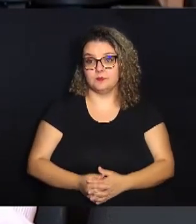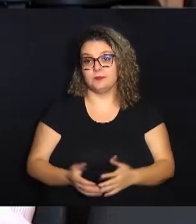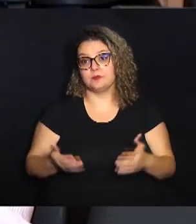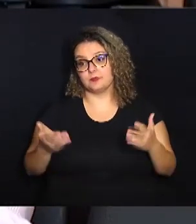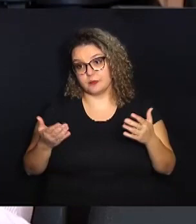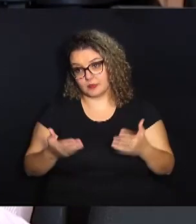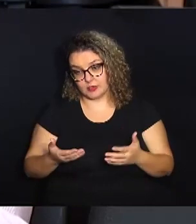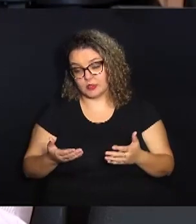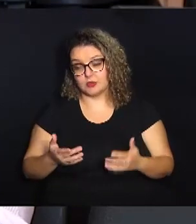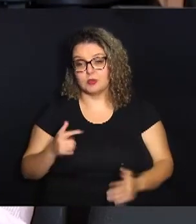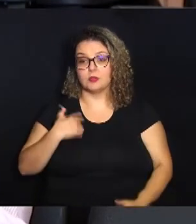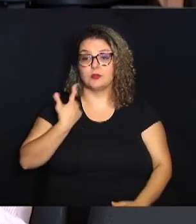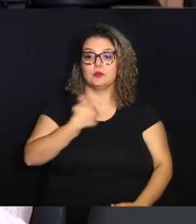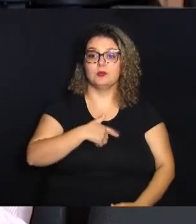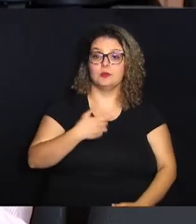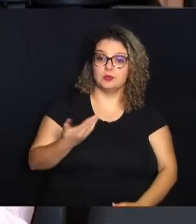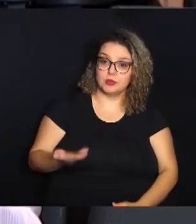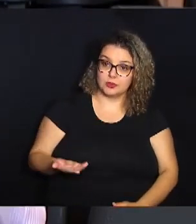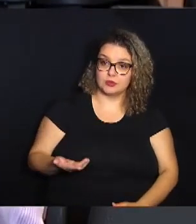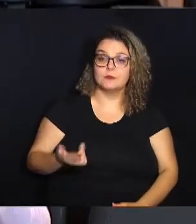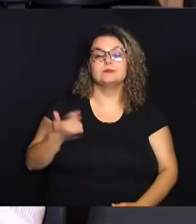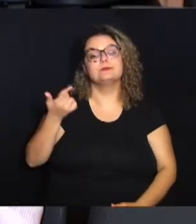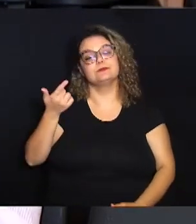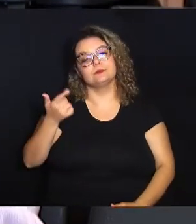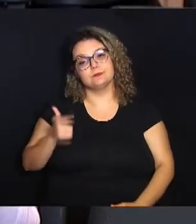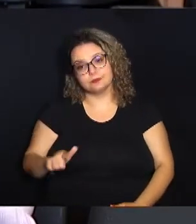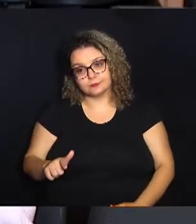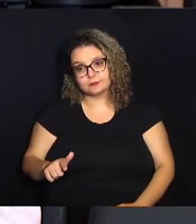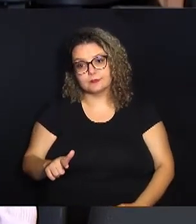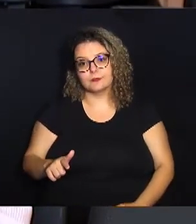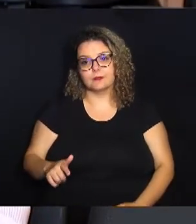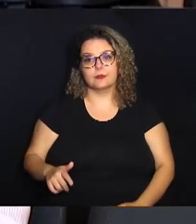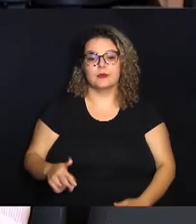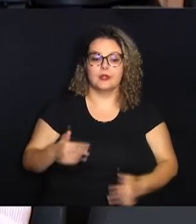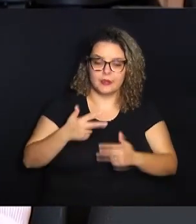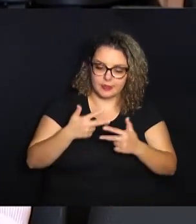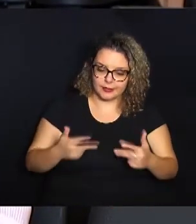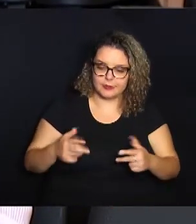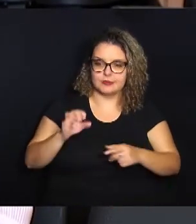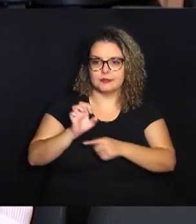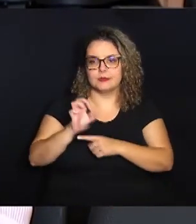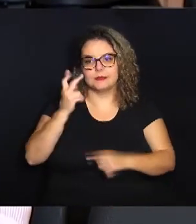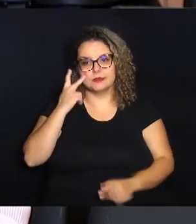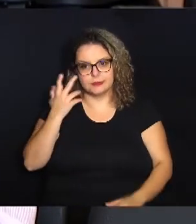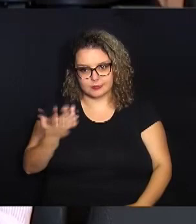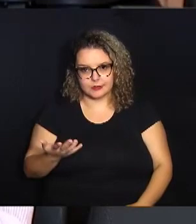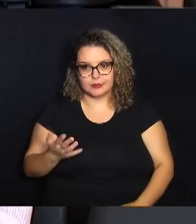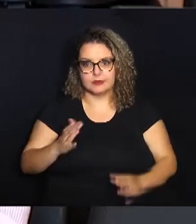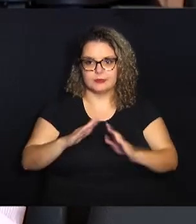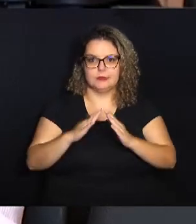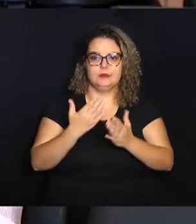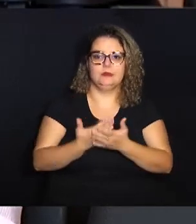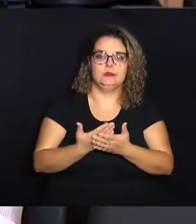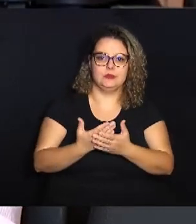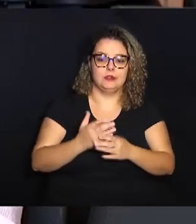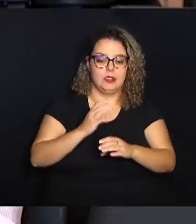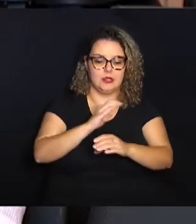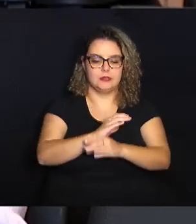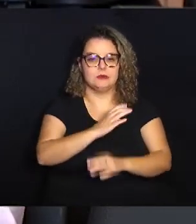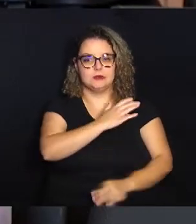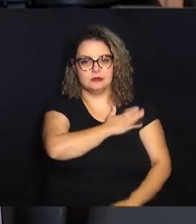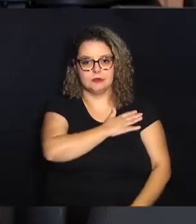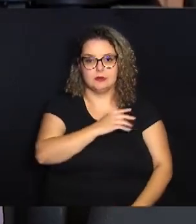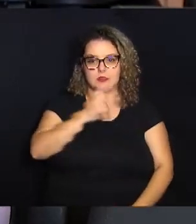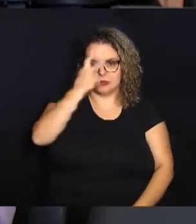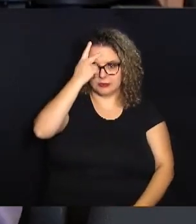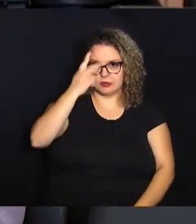agora nós estamos novamente com esse fantasma aqui no estado de São Paulo. Então, como eles